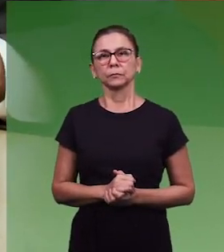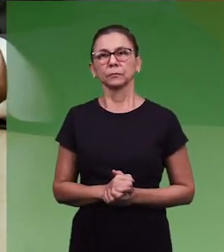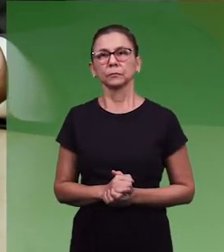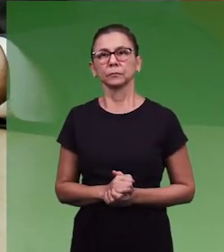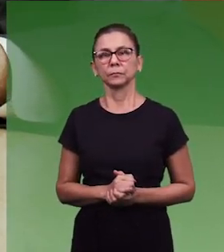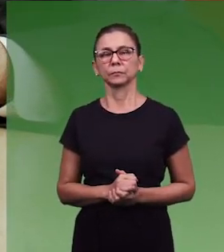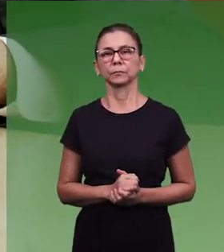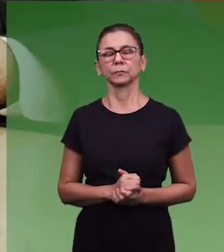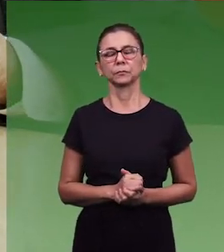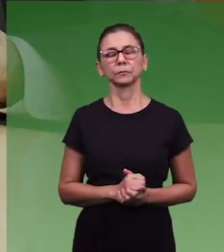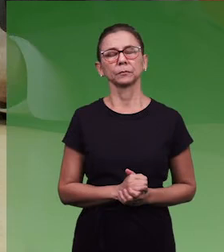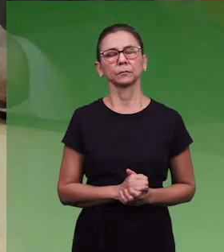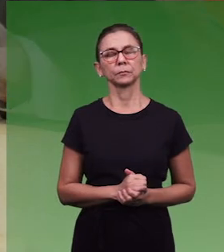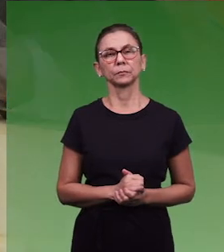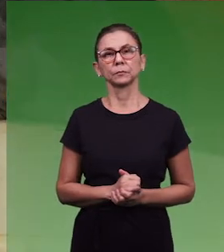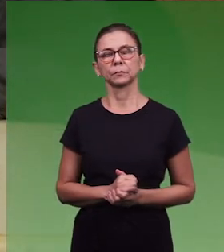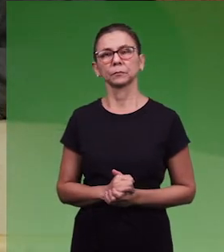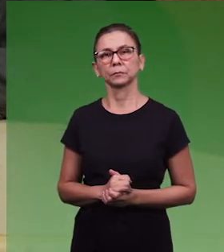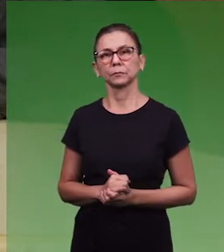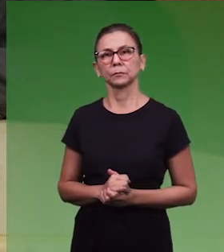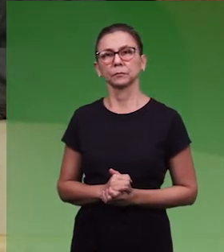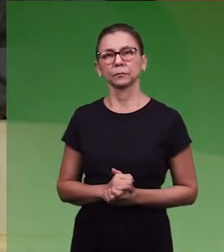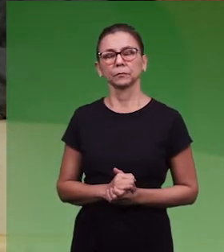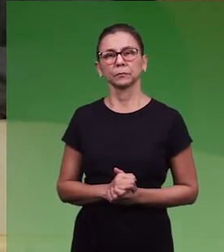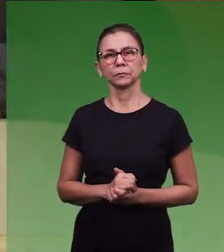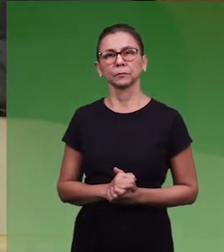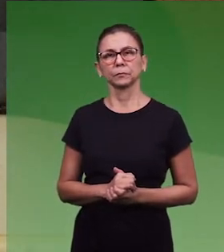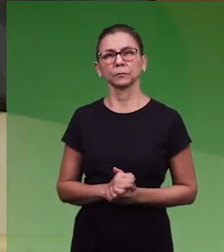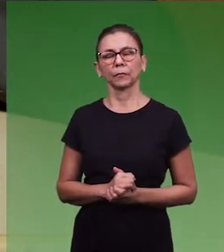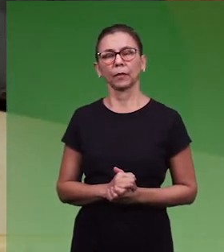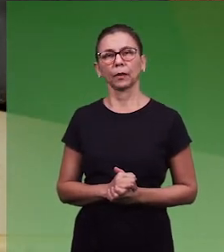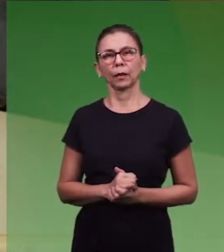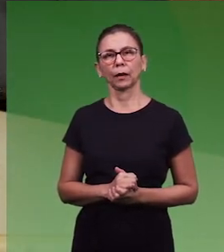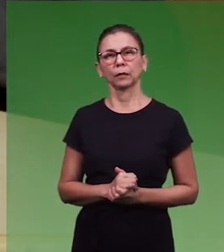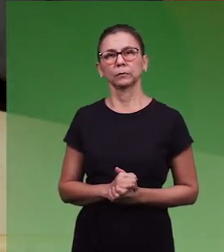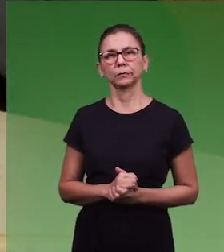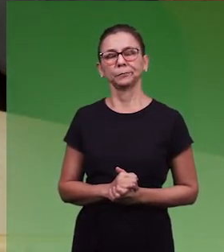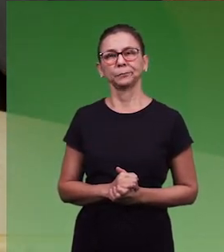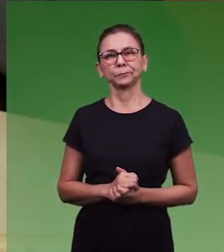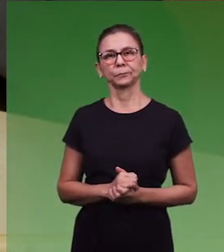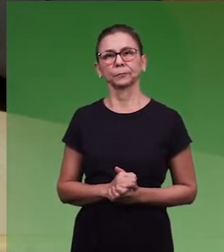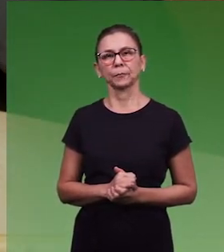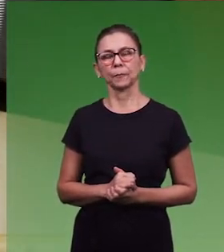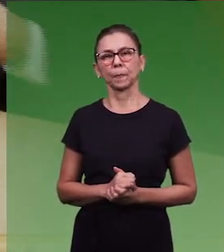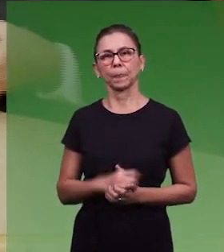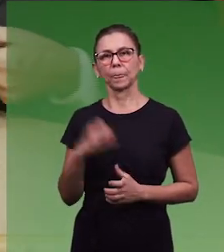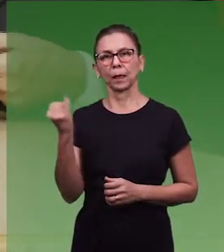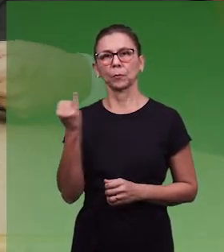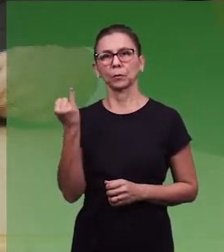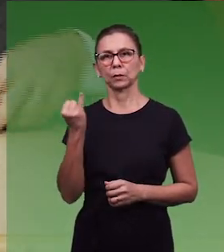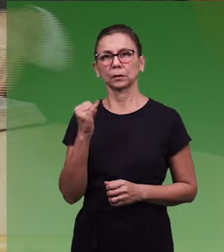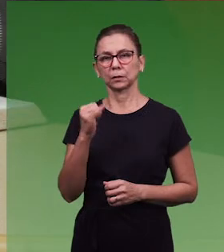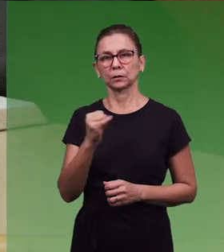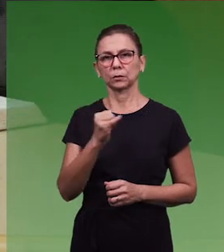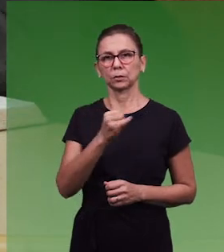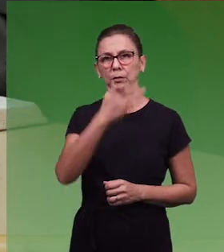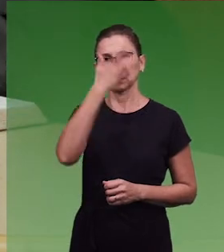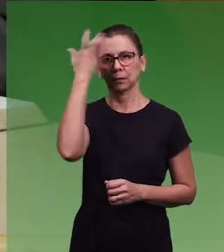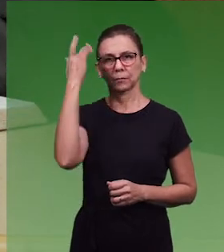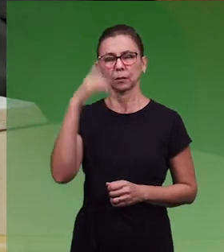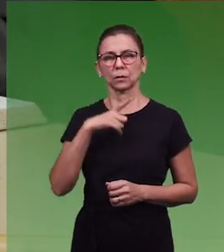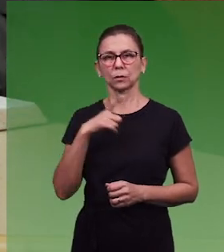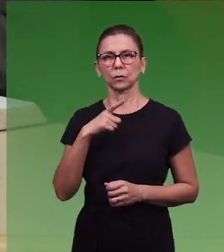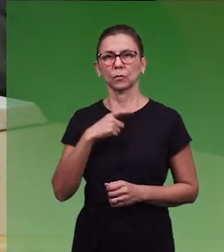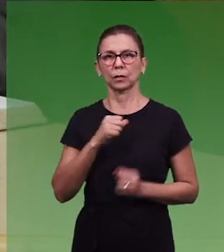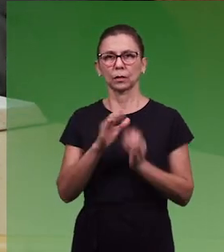Acho importante que toda ovelha tenha uma Bíblia. E uma